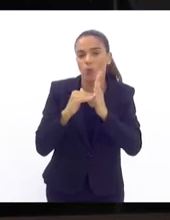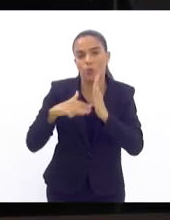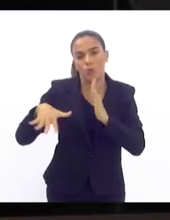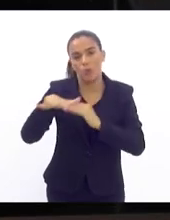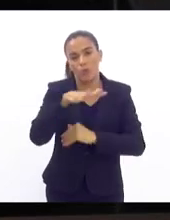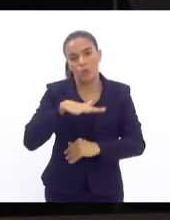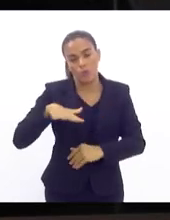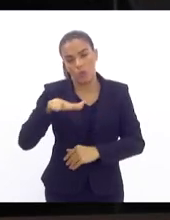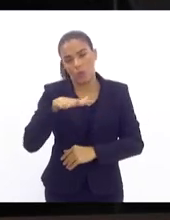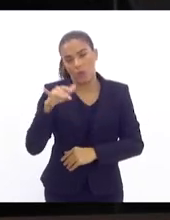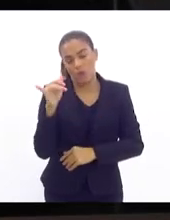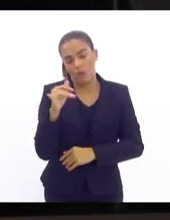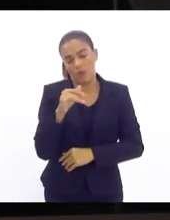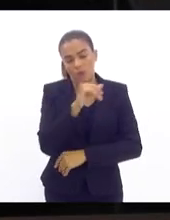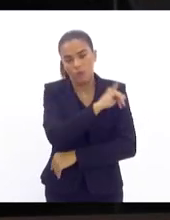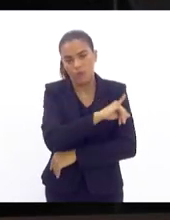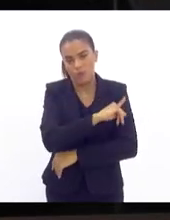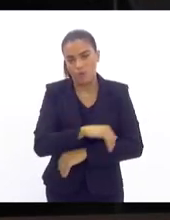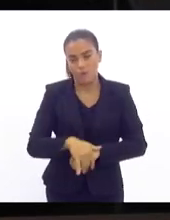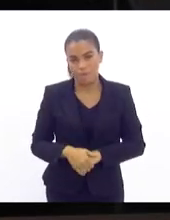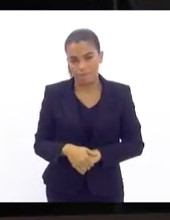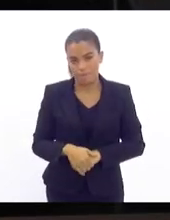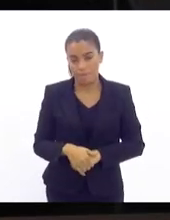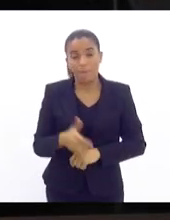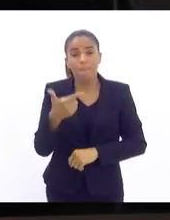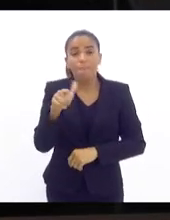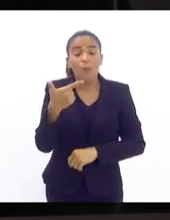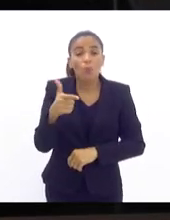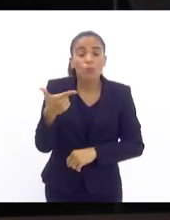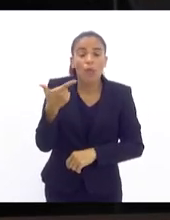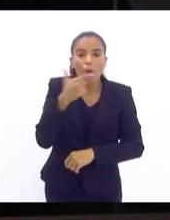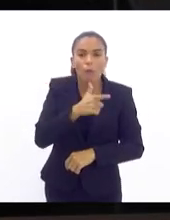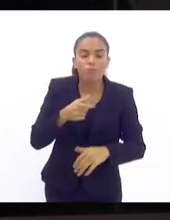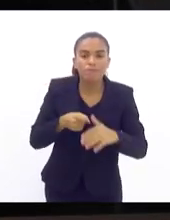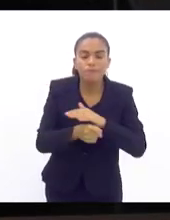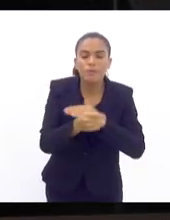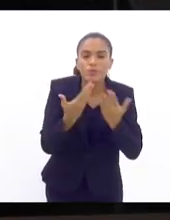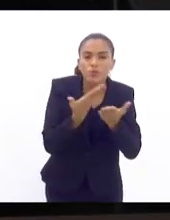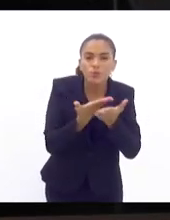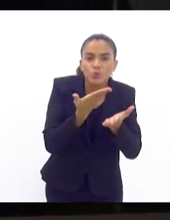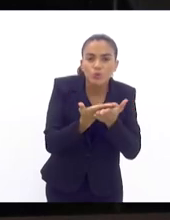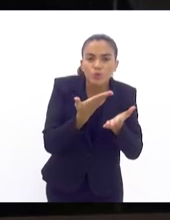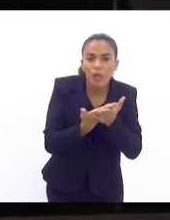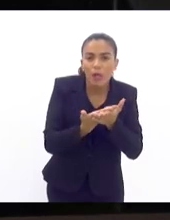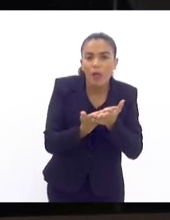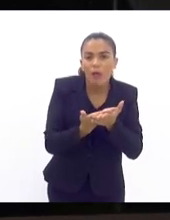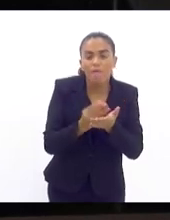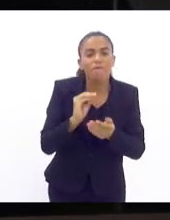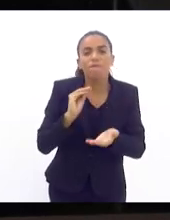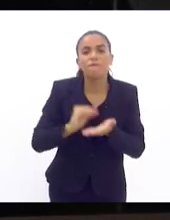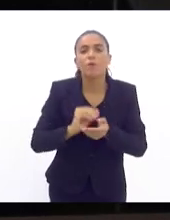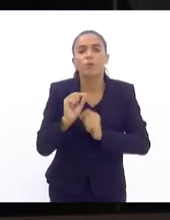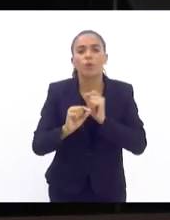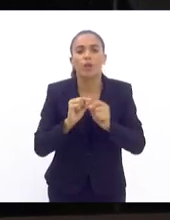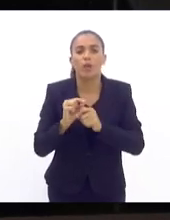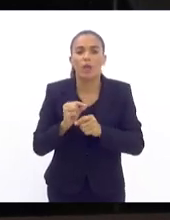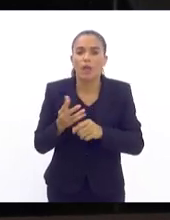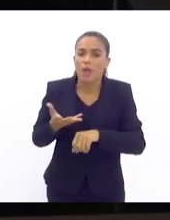fluminense. Muitas vezes eles não têm acesso à educação. Falta qualificação